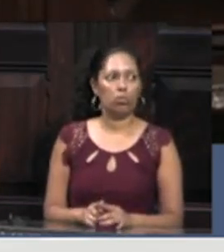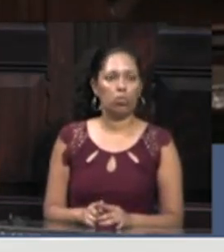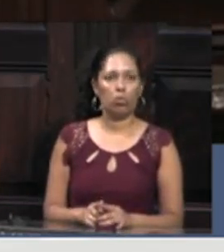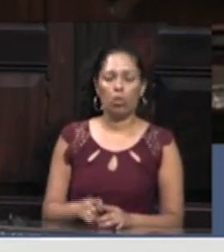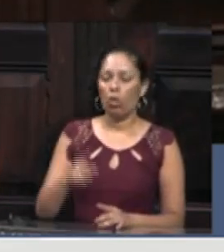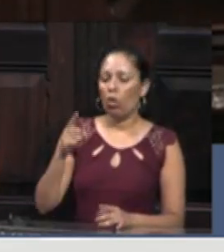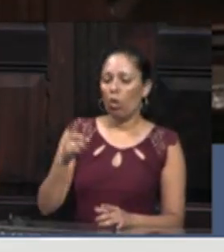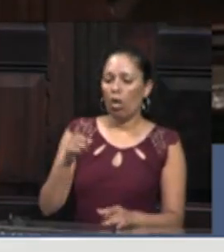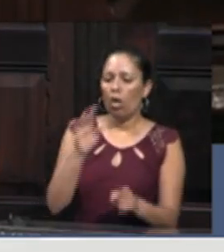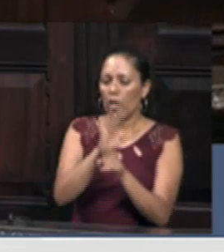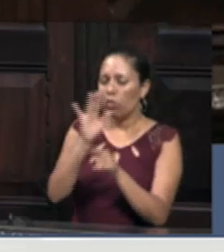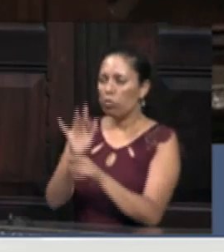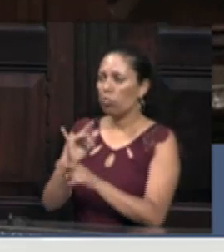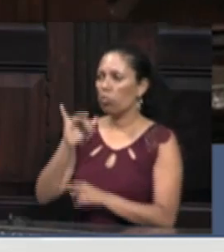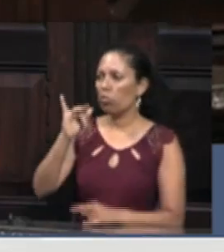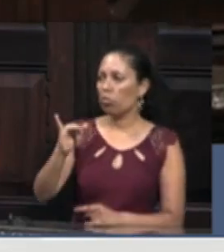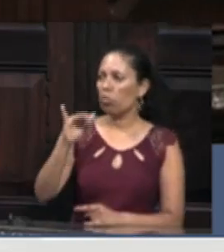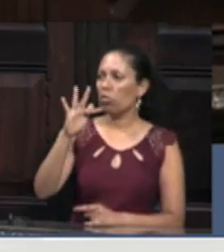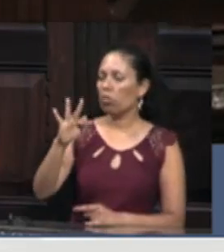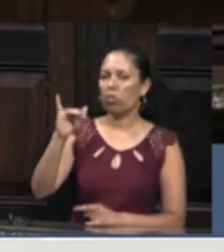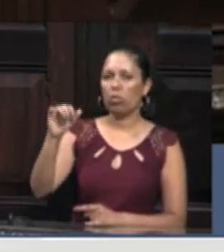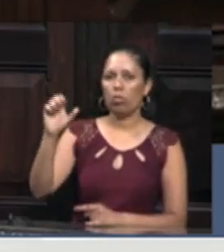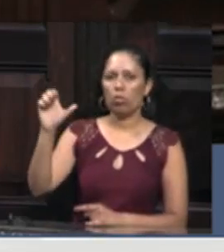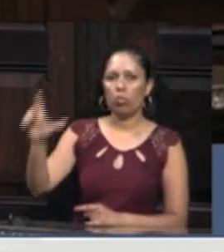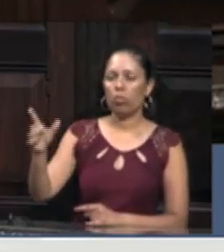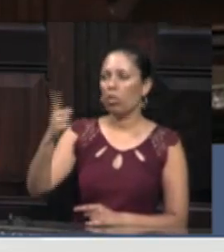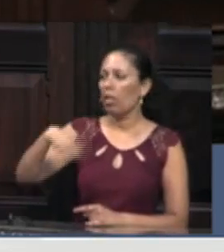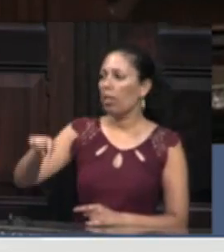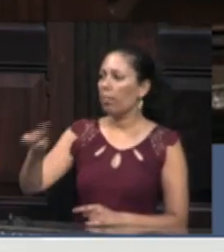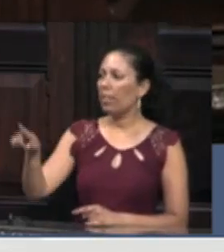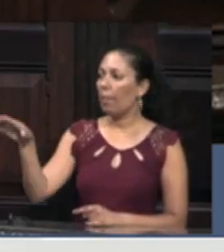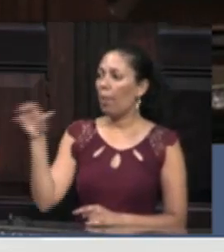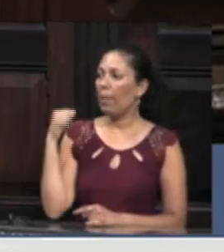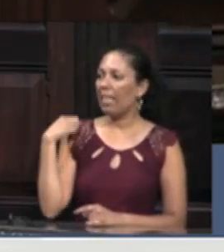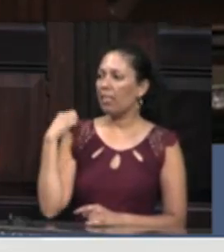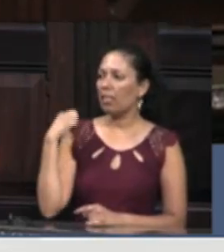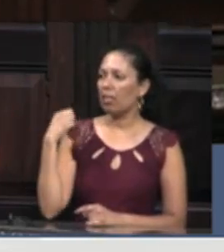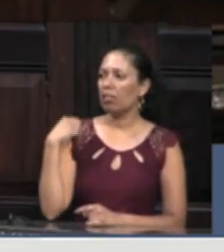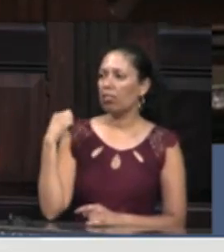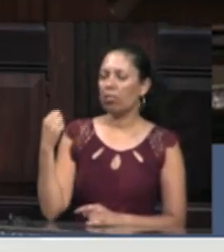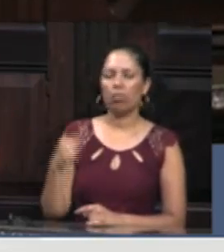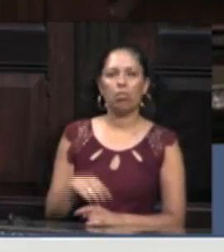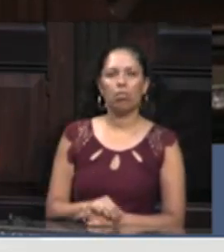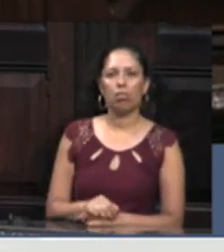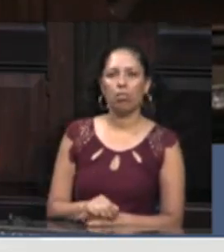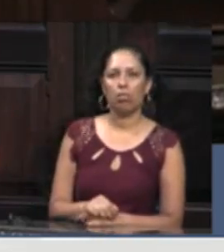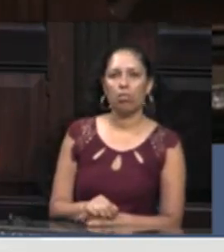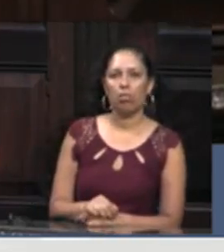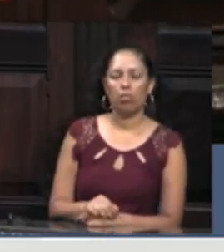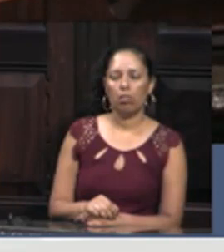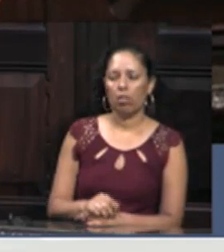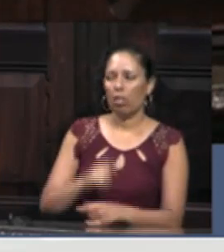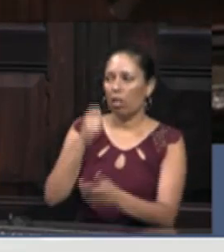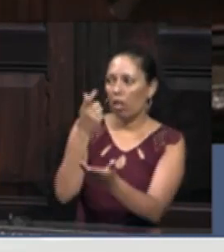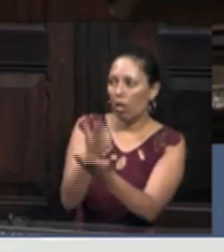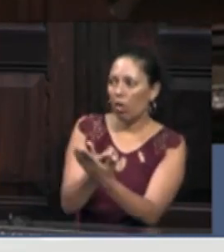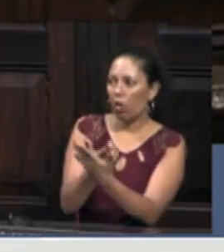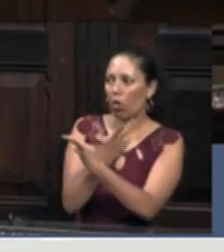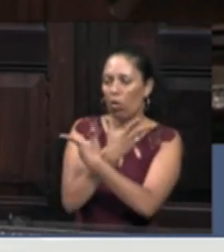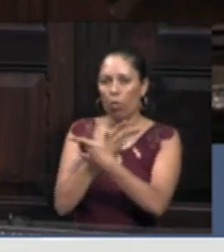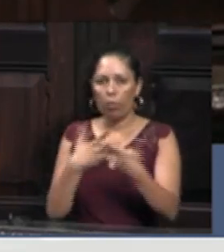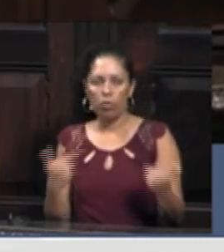recuperação fiscal, a intervenção na área da segurança pública, a compra de